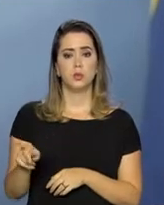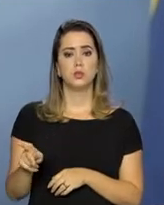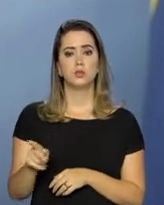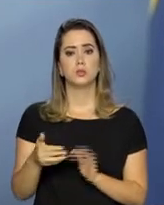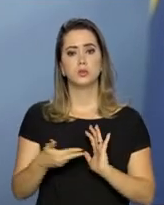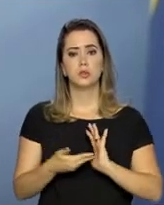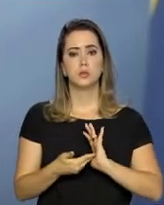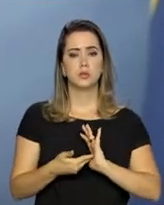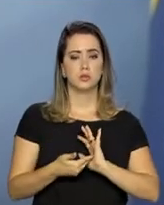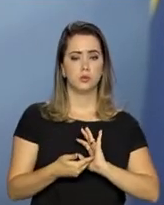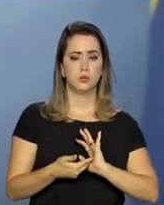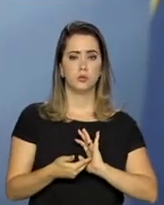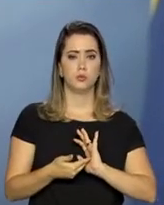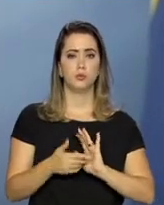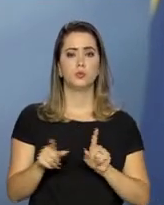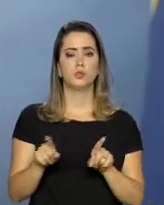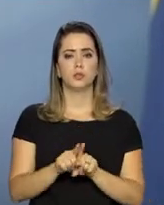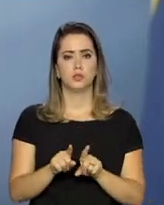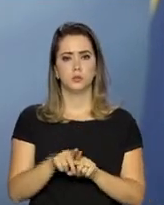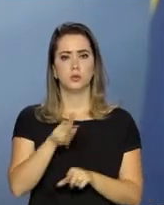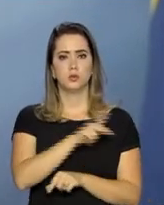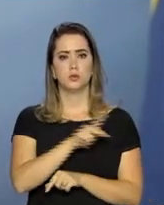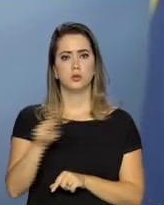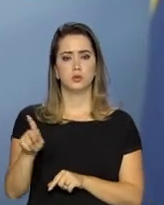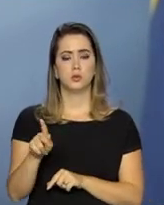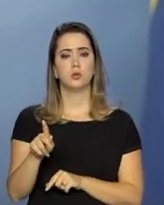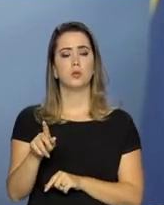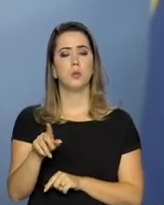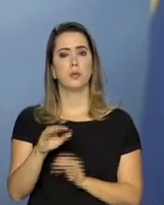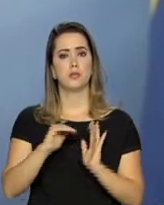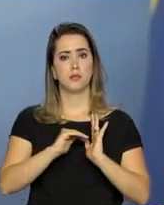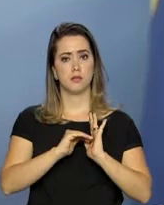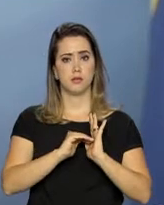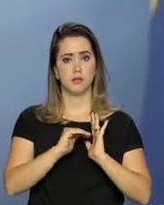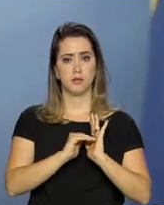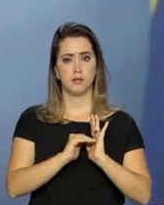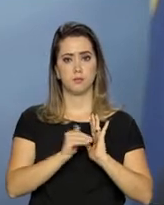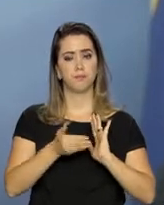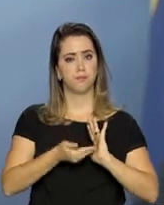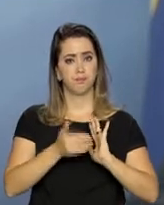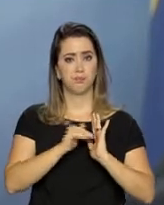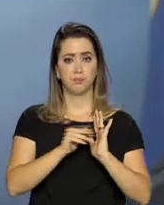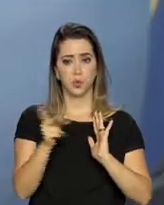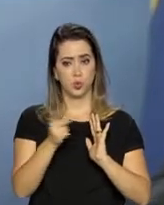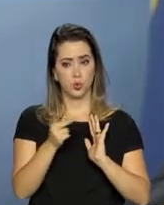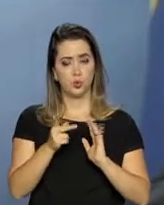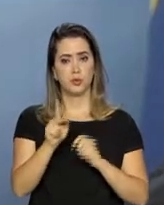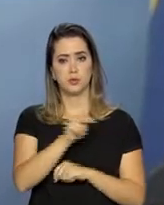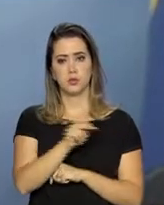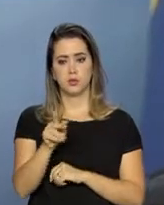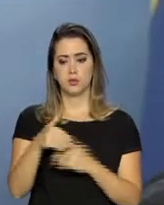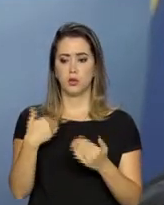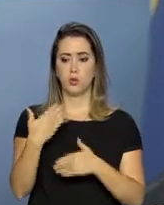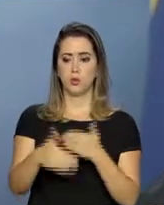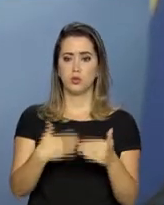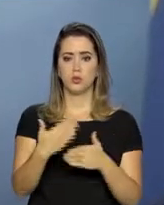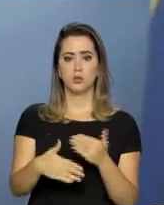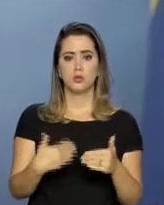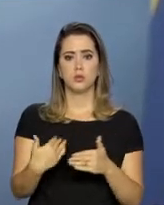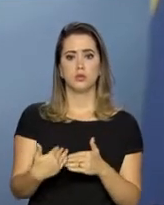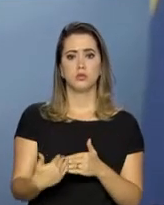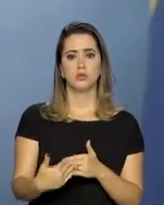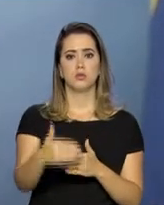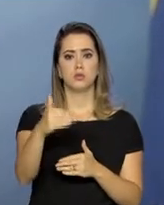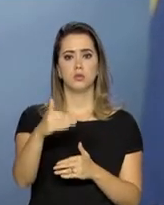rodrigo maia e do presidente eunício oliveira a continuidade da tramitação